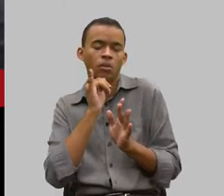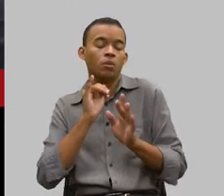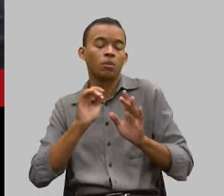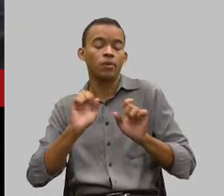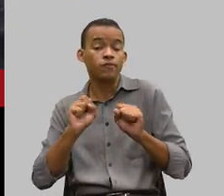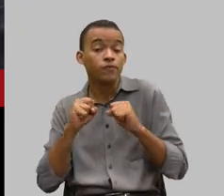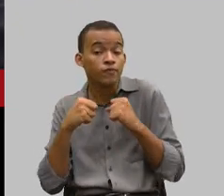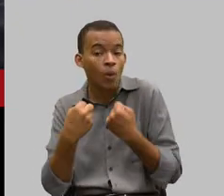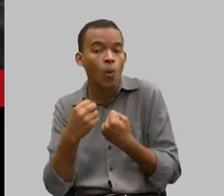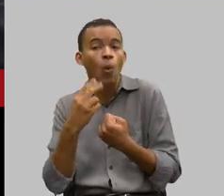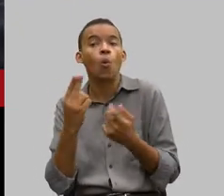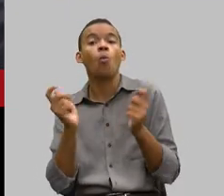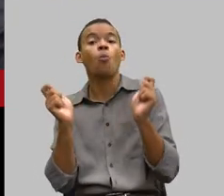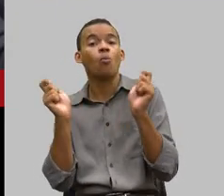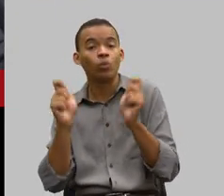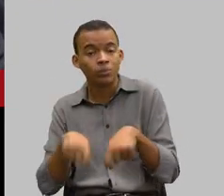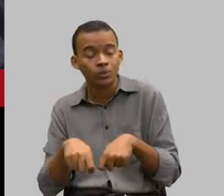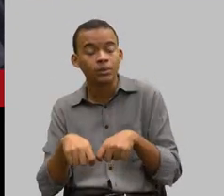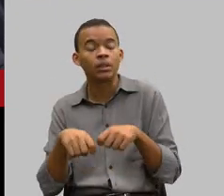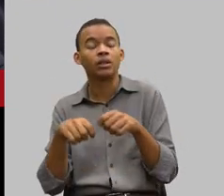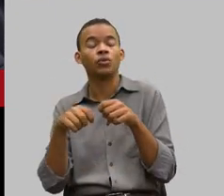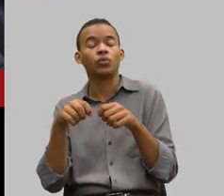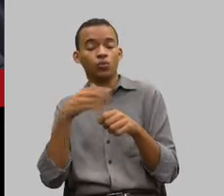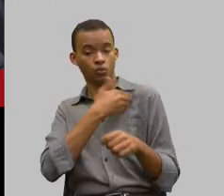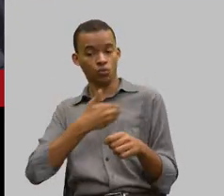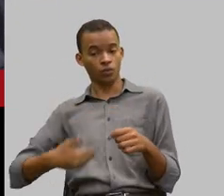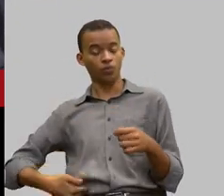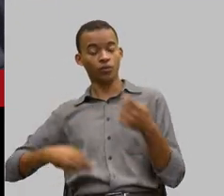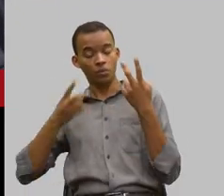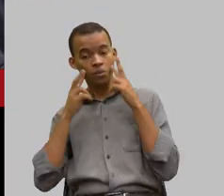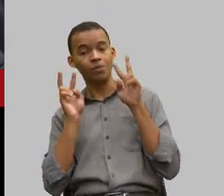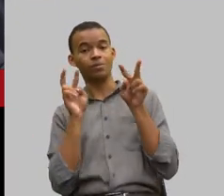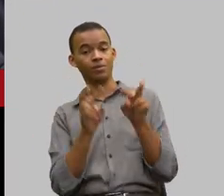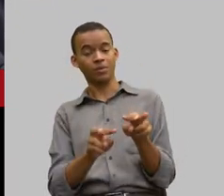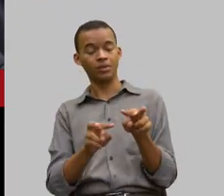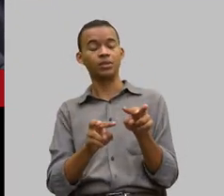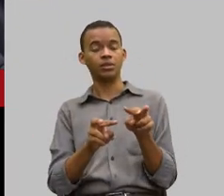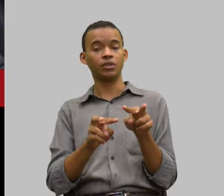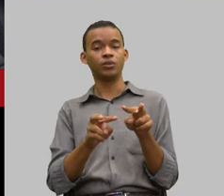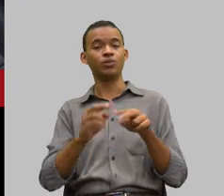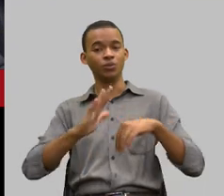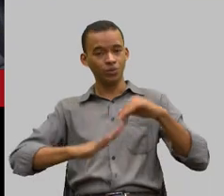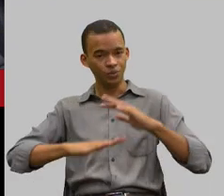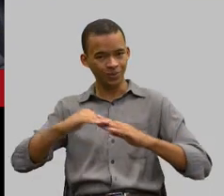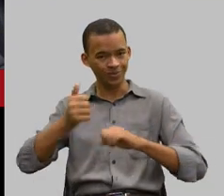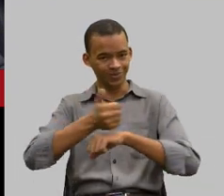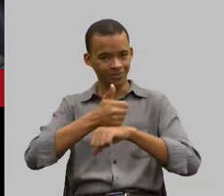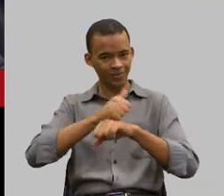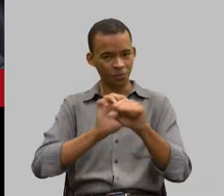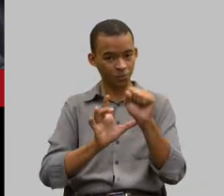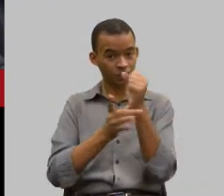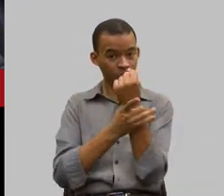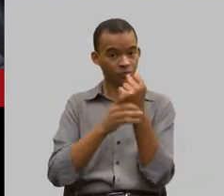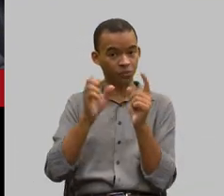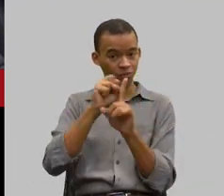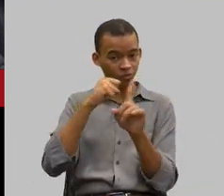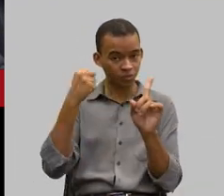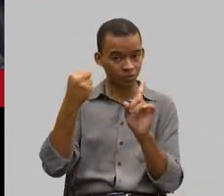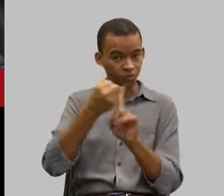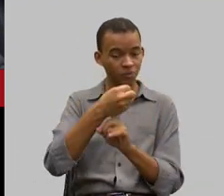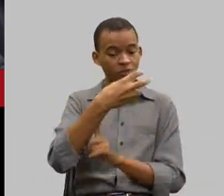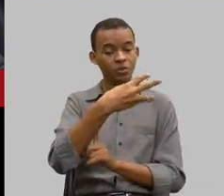reconhecer a perda inflacionária dos servidores da Segurança Pública que hoje é da ordem de 37% já batendo